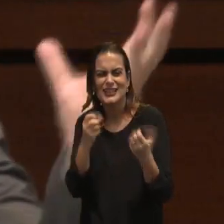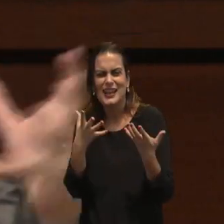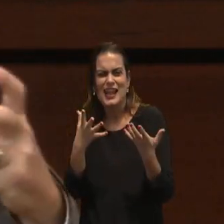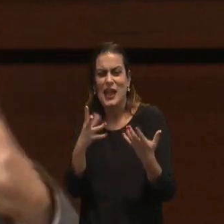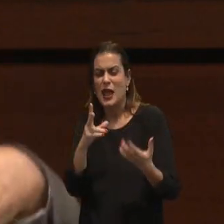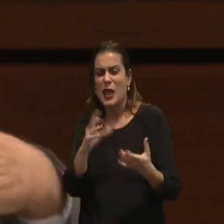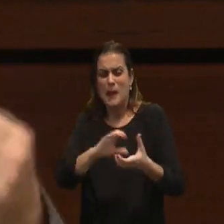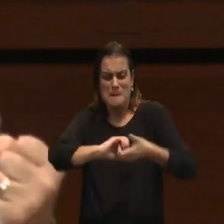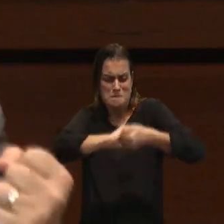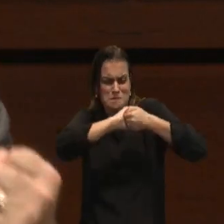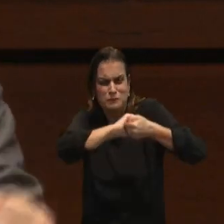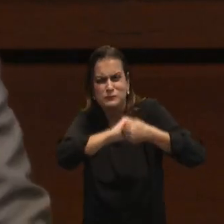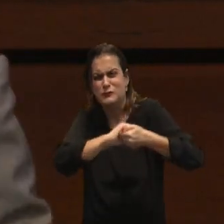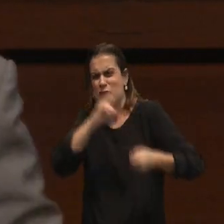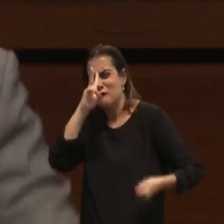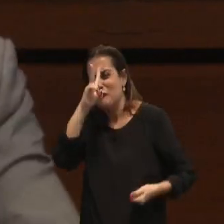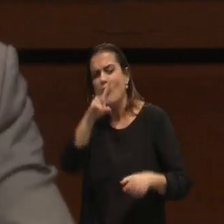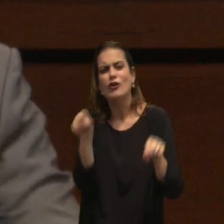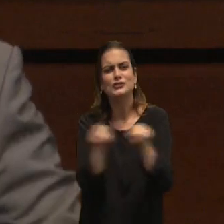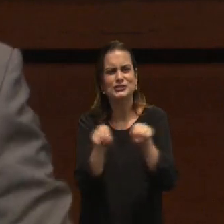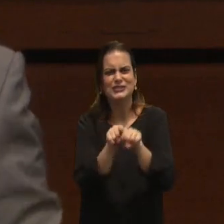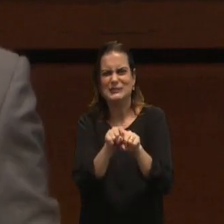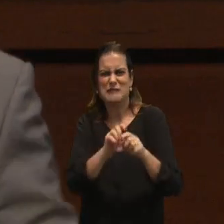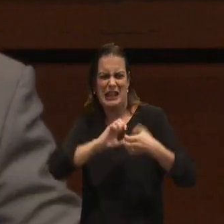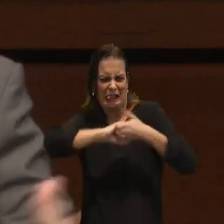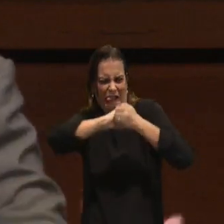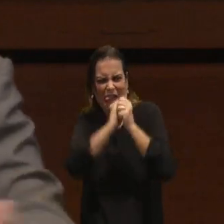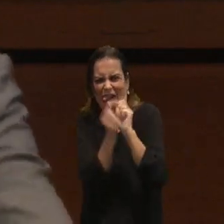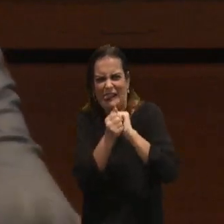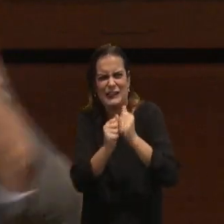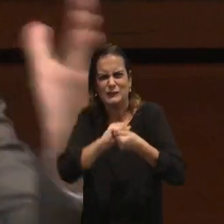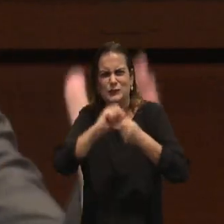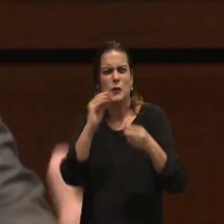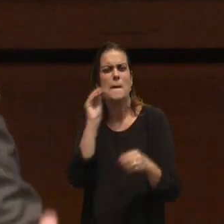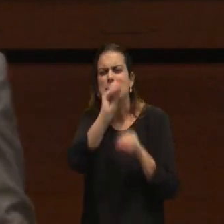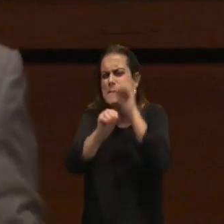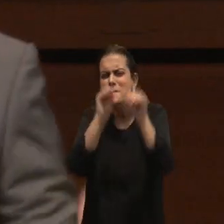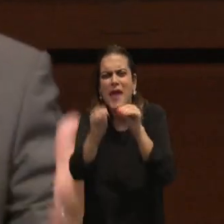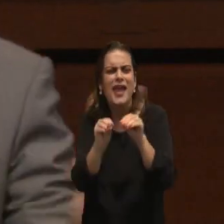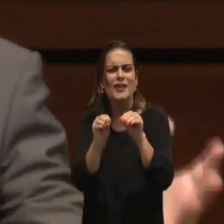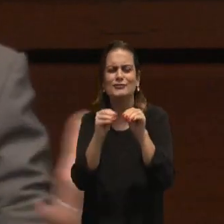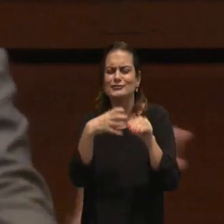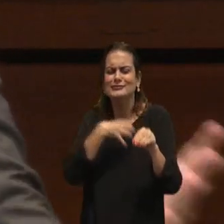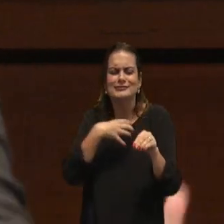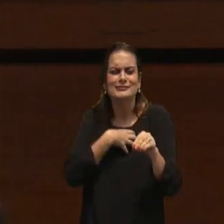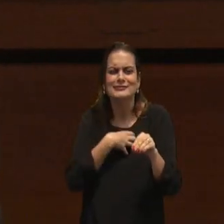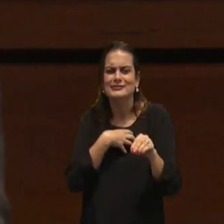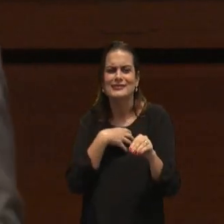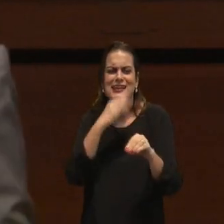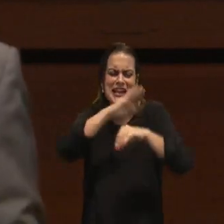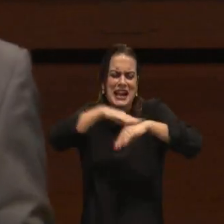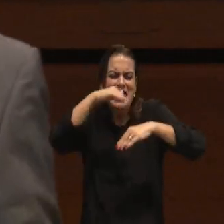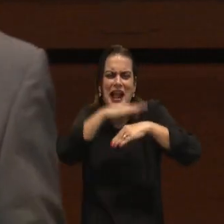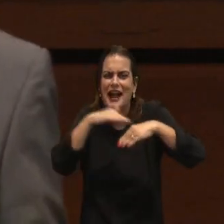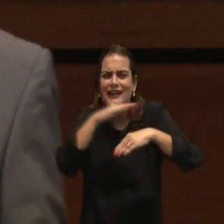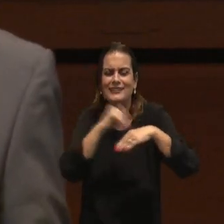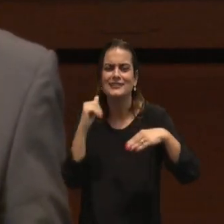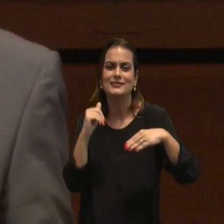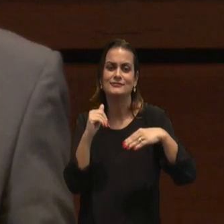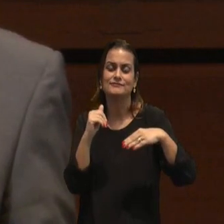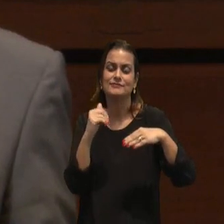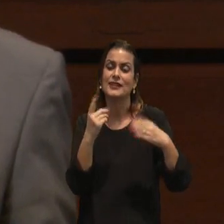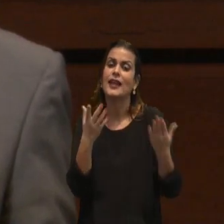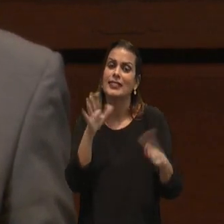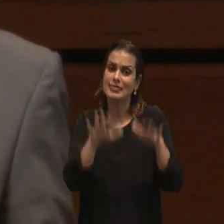um aperto de mão mais forte, de quebrar os ossos, um beijo ou qualquer outra coisa, dependendo da intimidade dos irmãos.